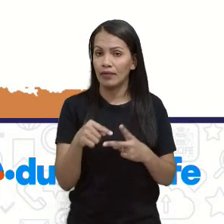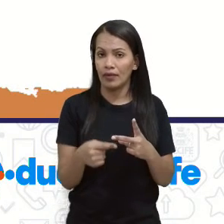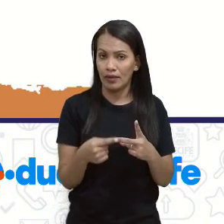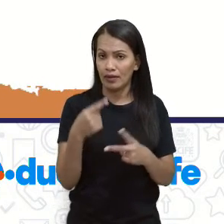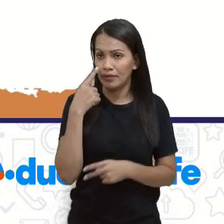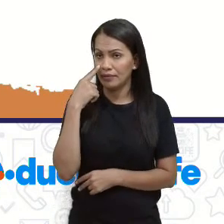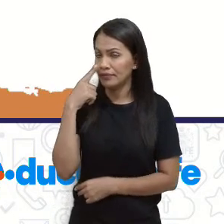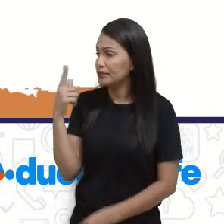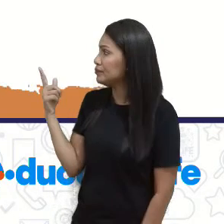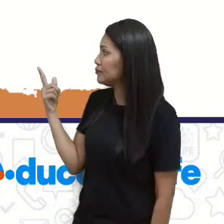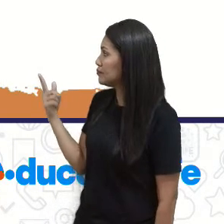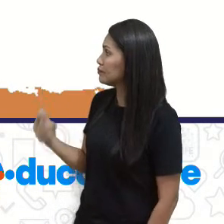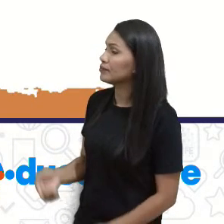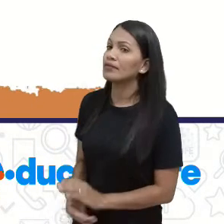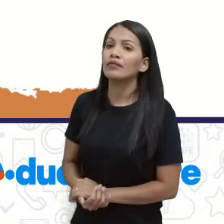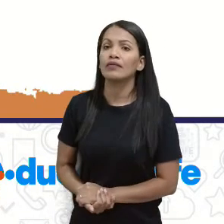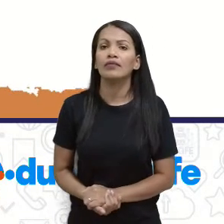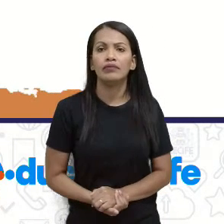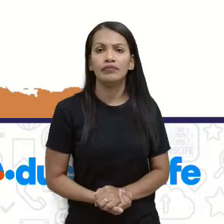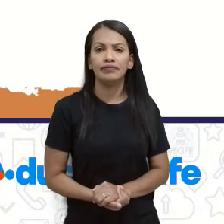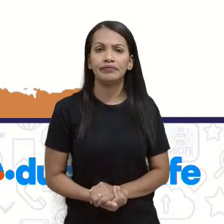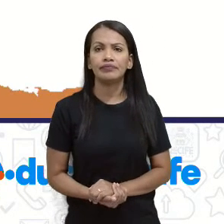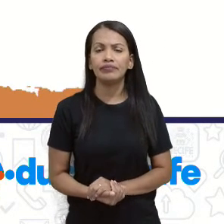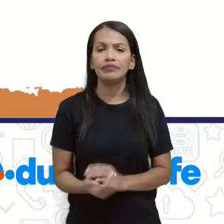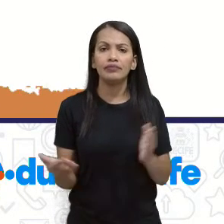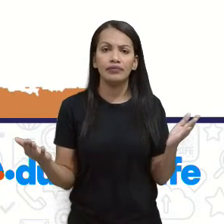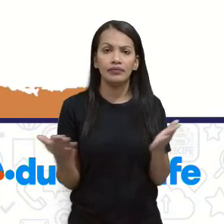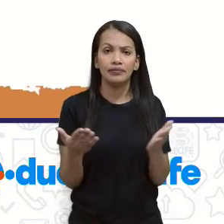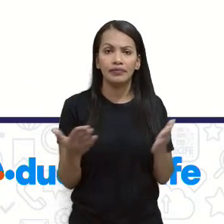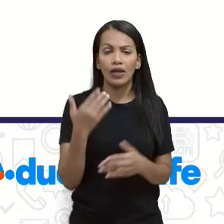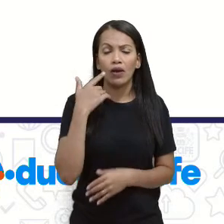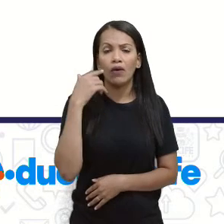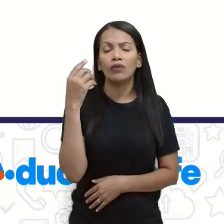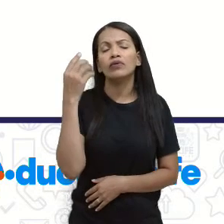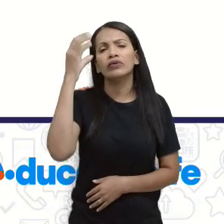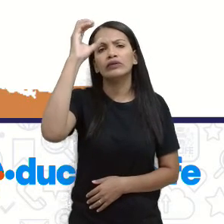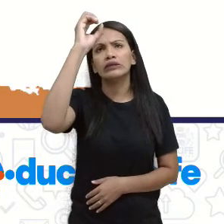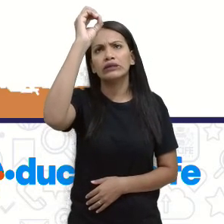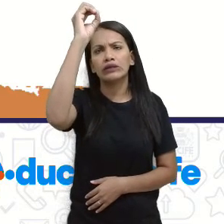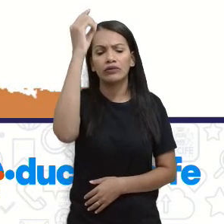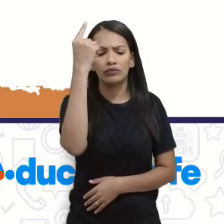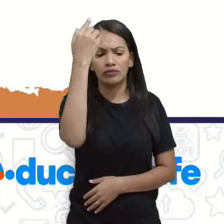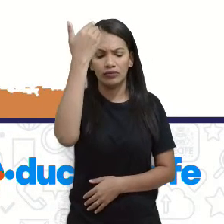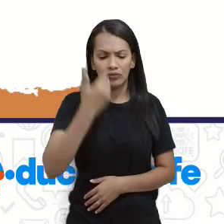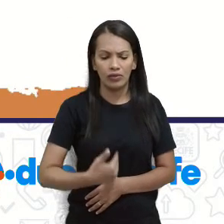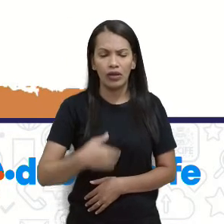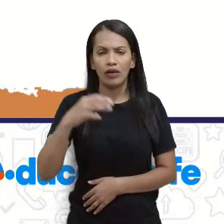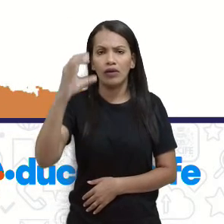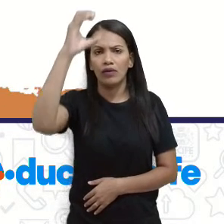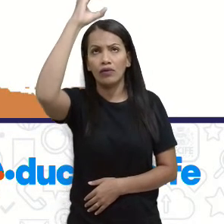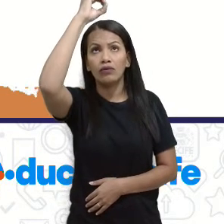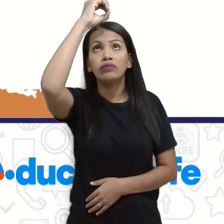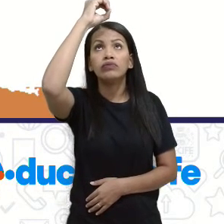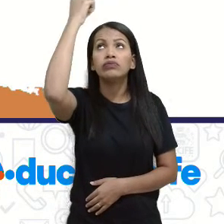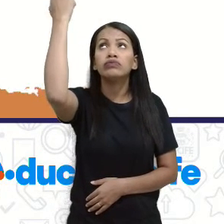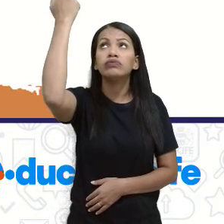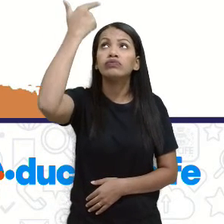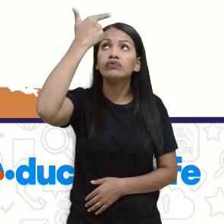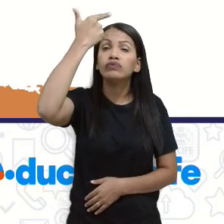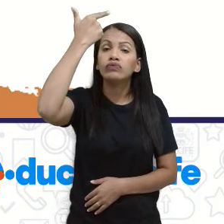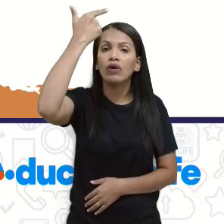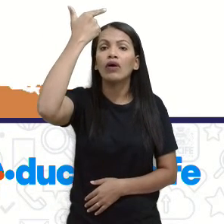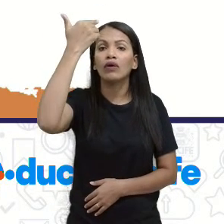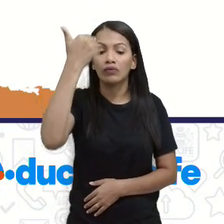sombra, né? Mas se colocar do outro lado, ó, reto, é difícil ver a sombra, porque eu estou exatamente formando a altura que é 90